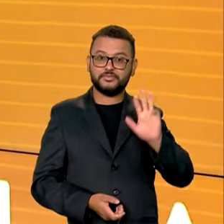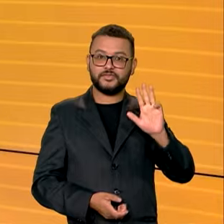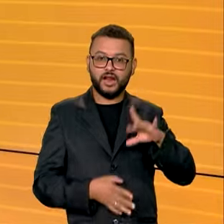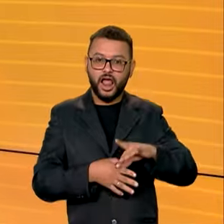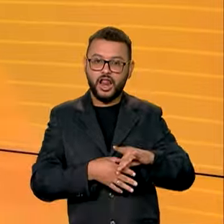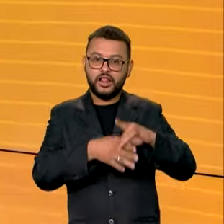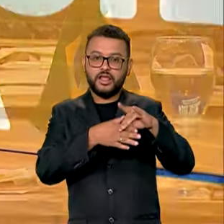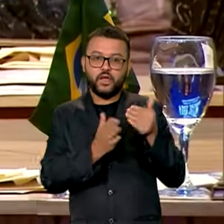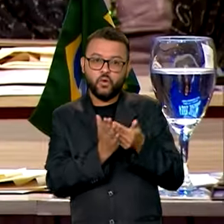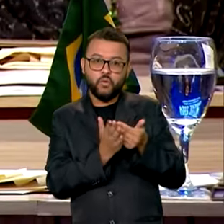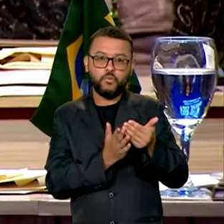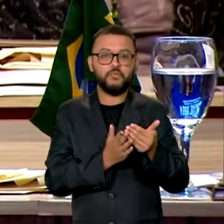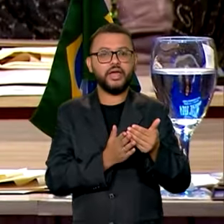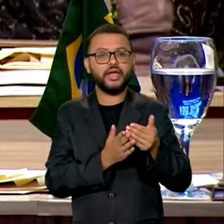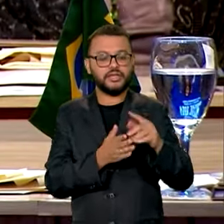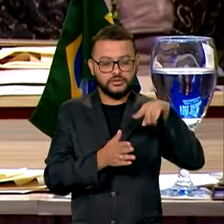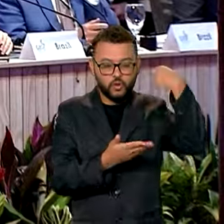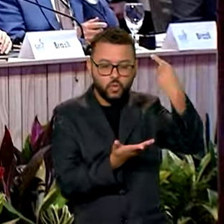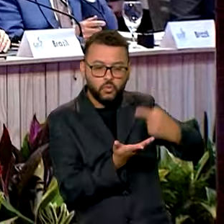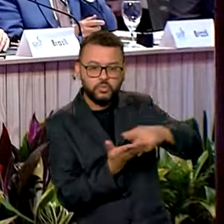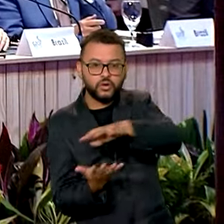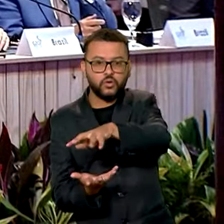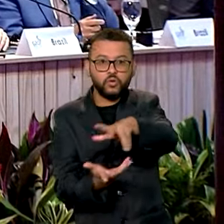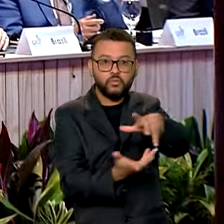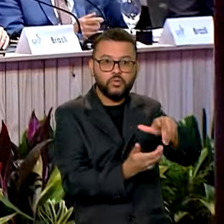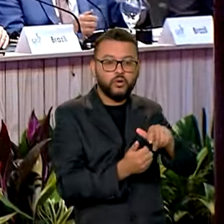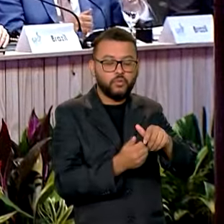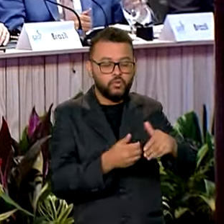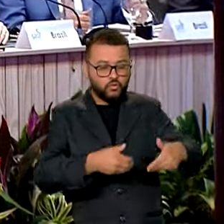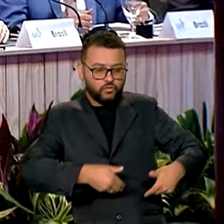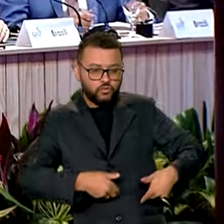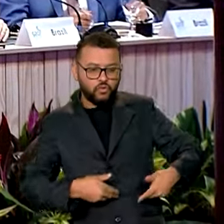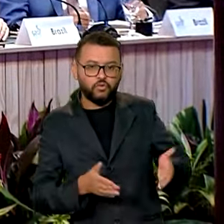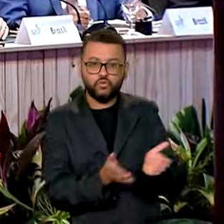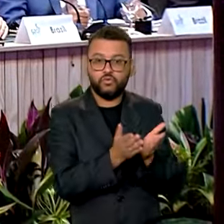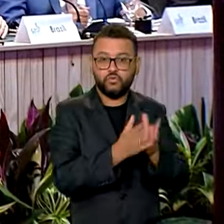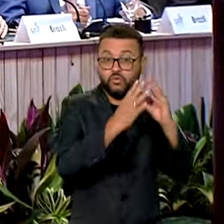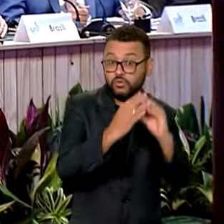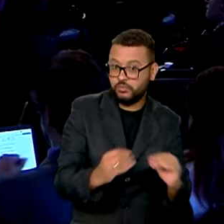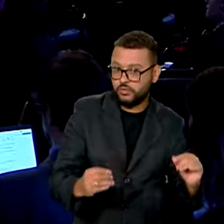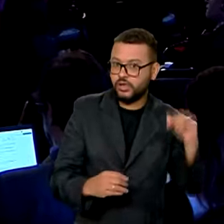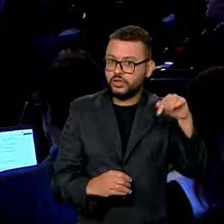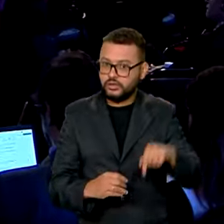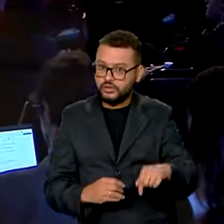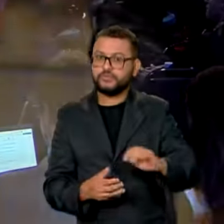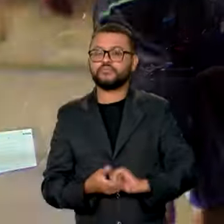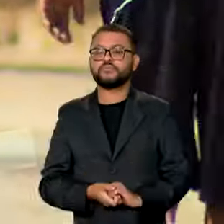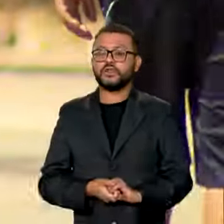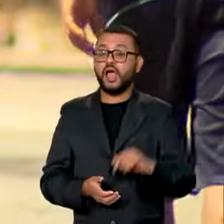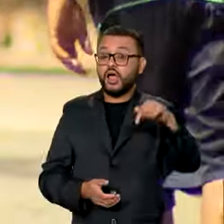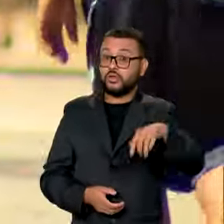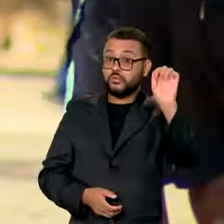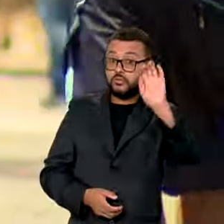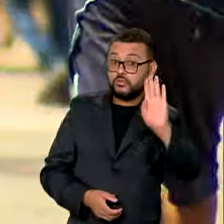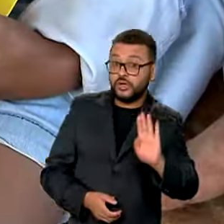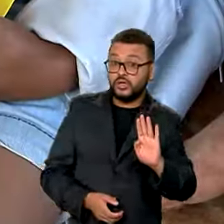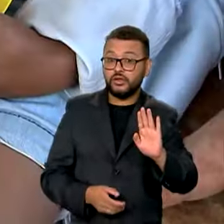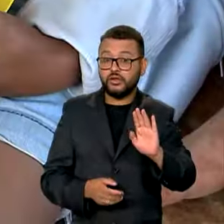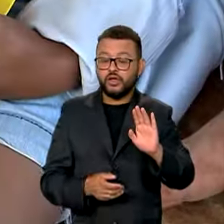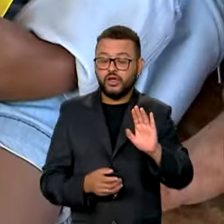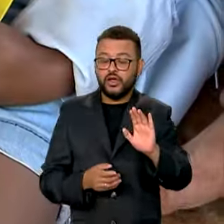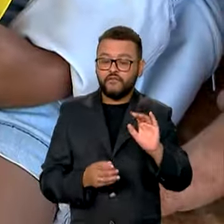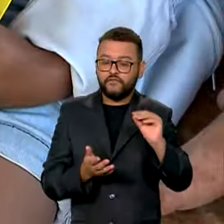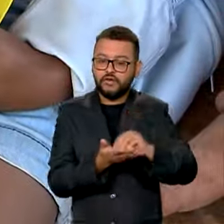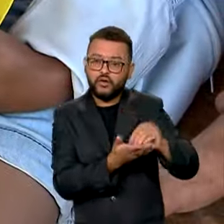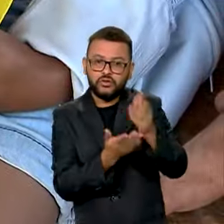Presidente Lula lidera e dá o pontapé em uma aliança global para a superação da fome e da pobreza. No Brasil, taxa